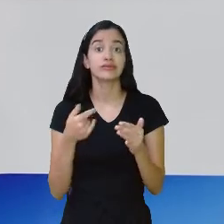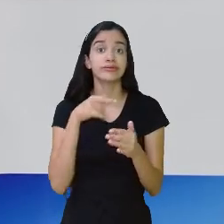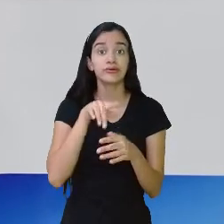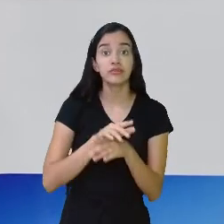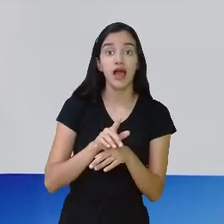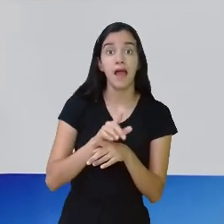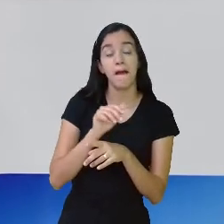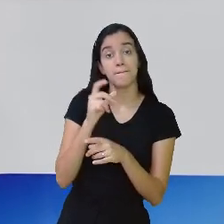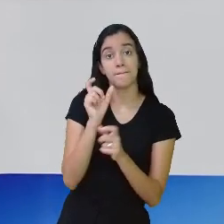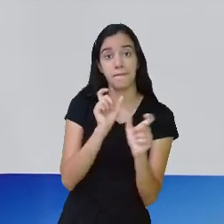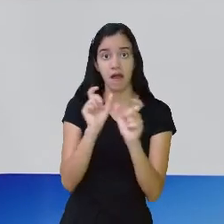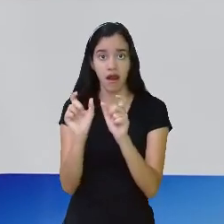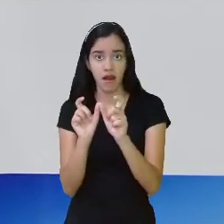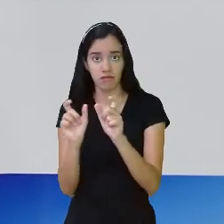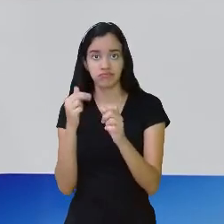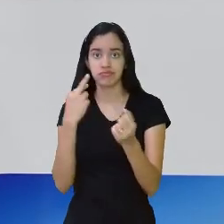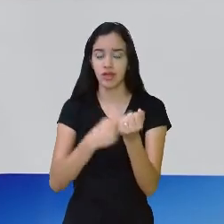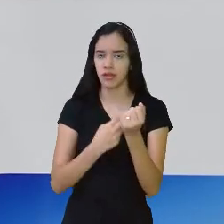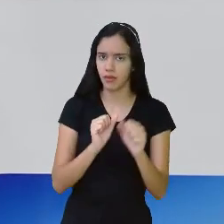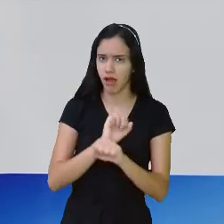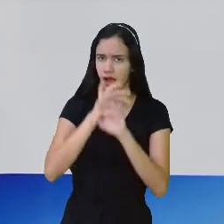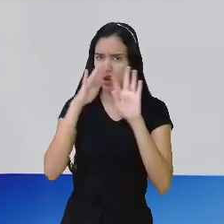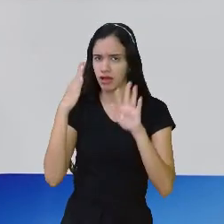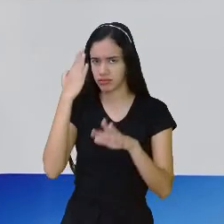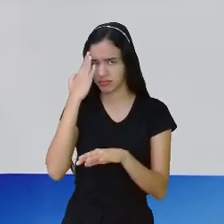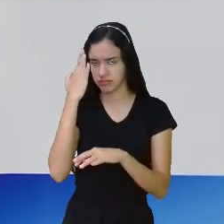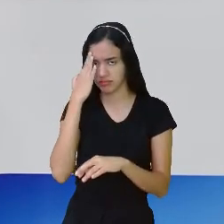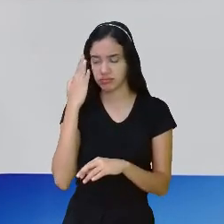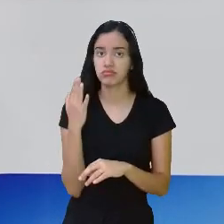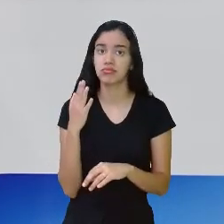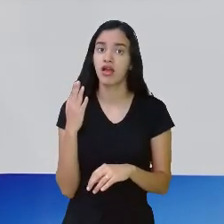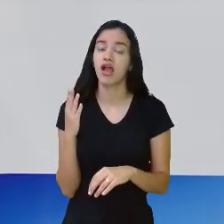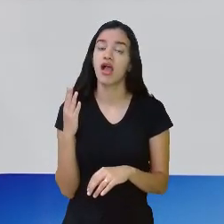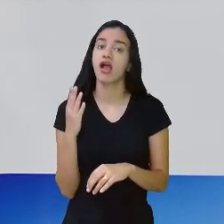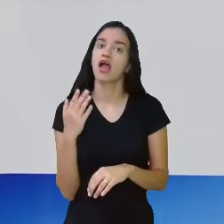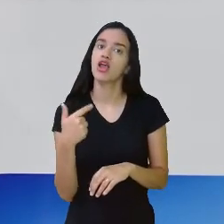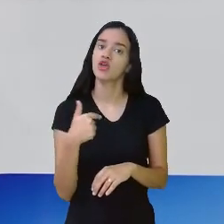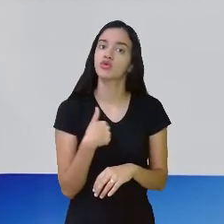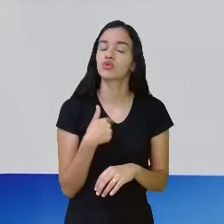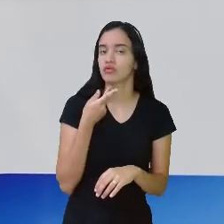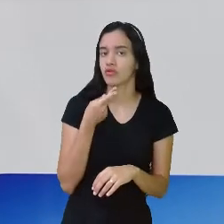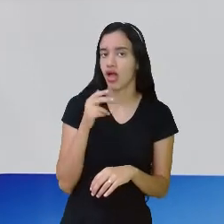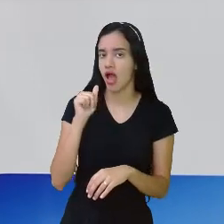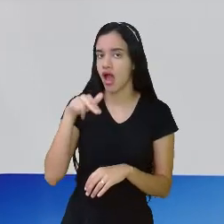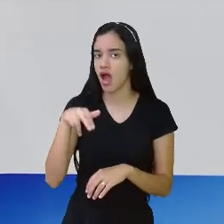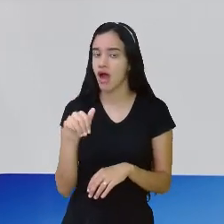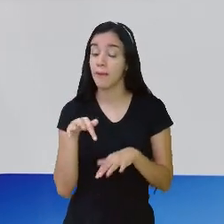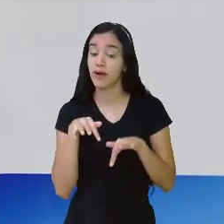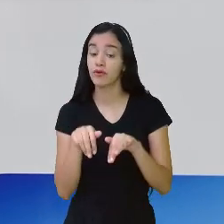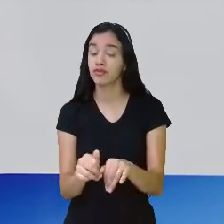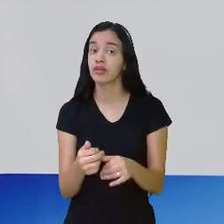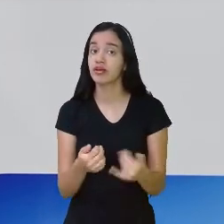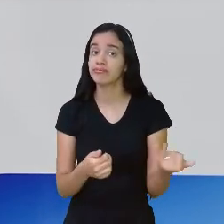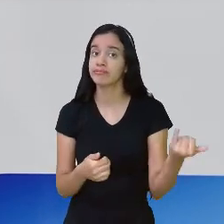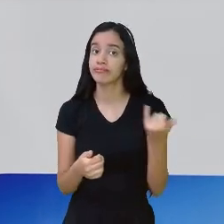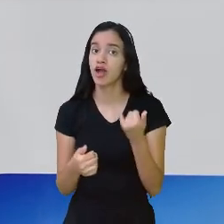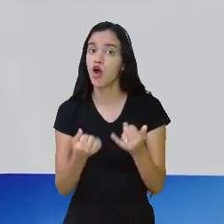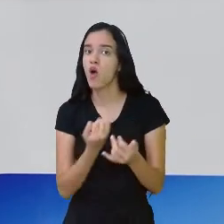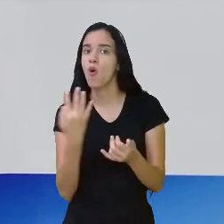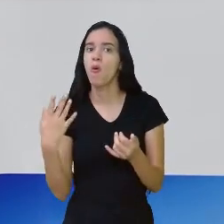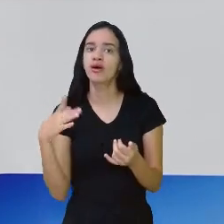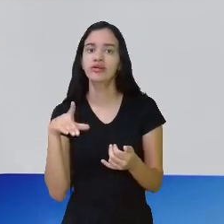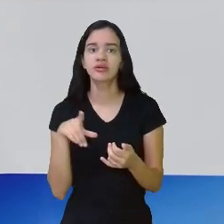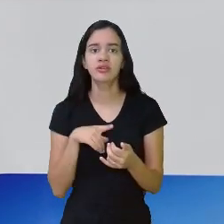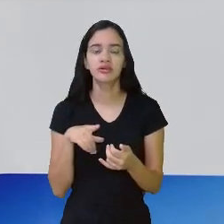rimam. Entenderam? Ficou claro? Muito bem. Eu estou encaminhando, viu, Ana, para no final você me dizer quantas rimas